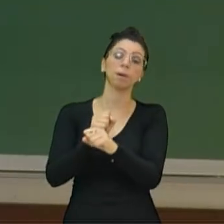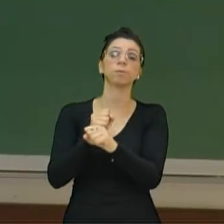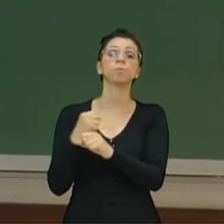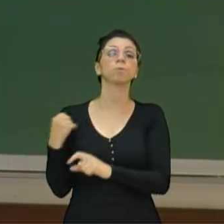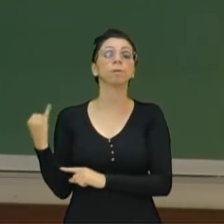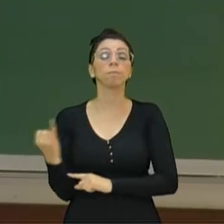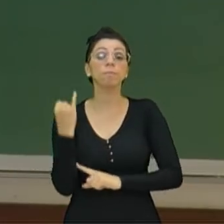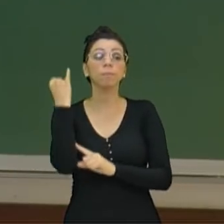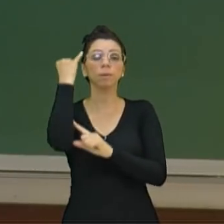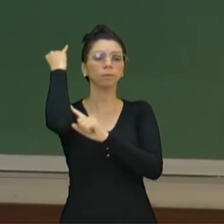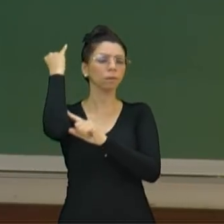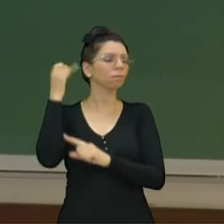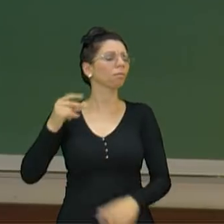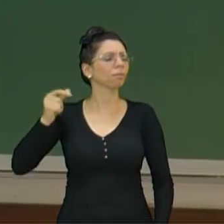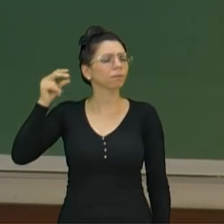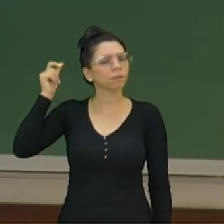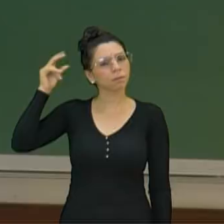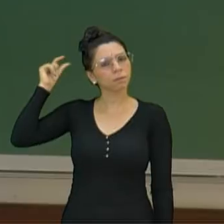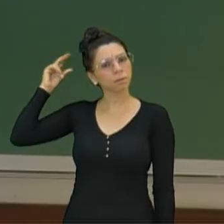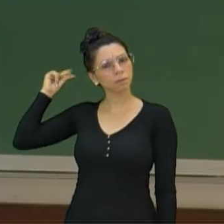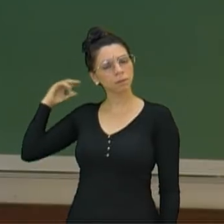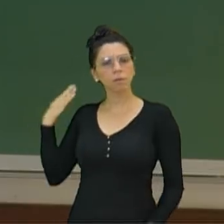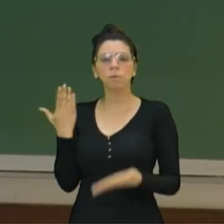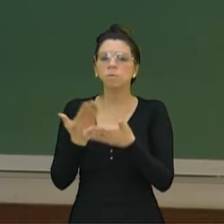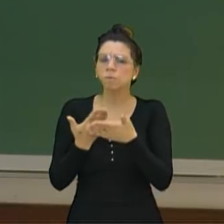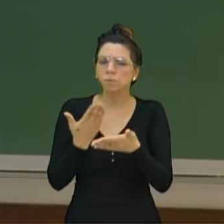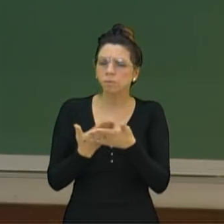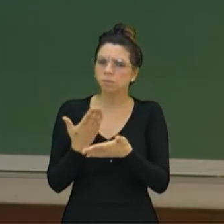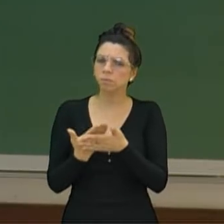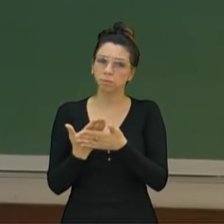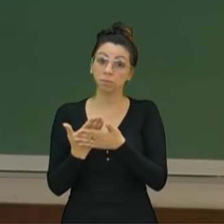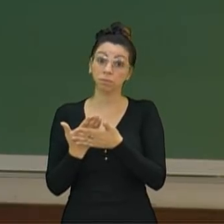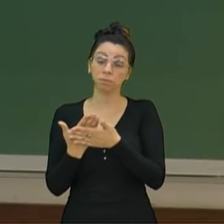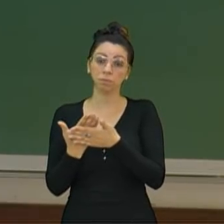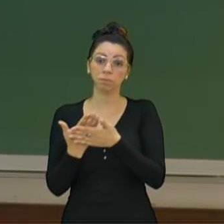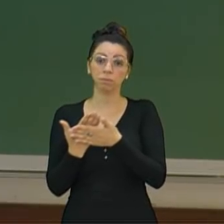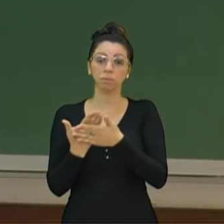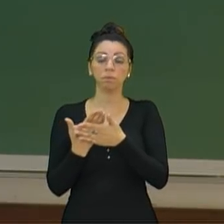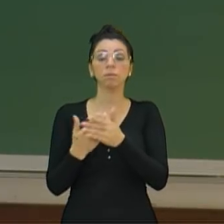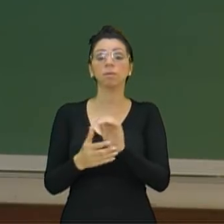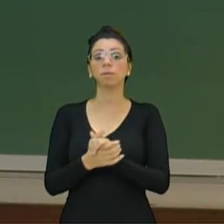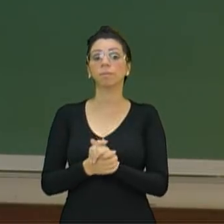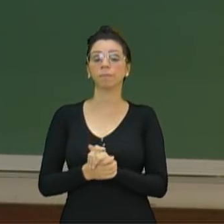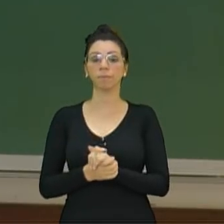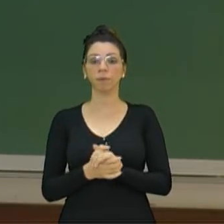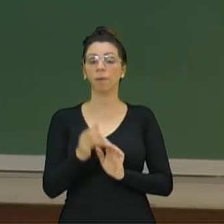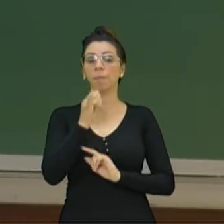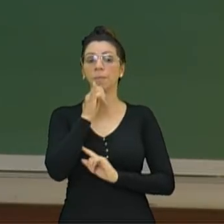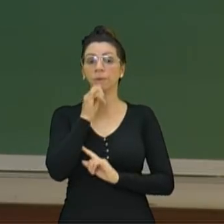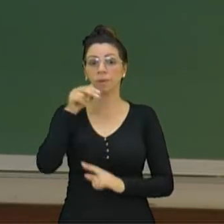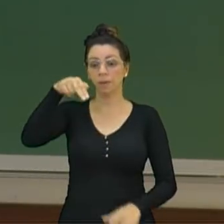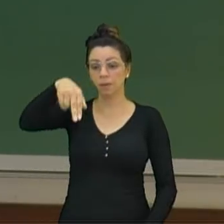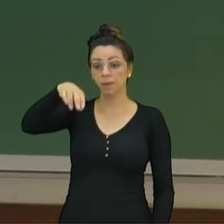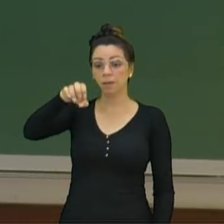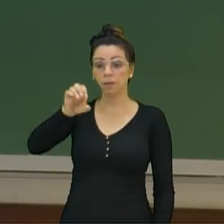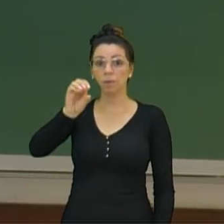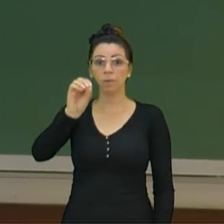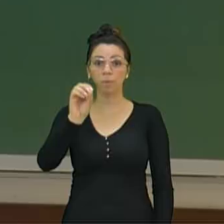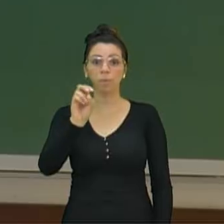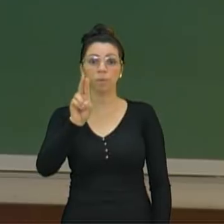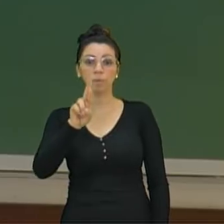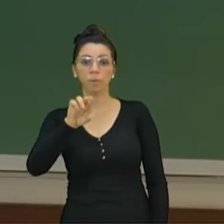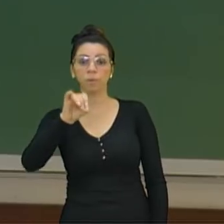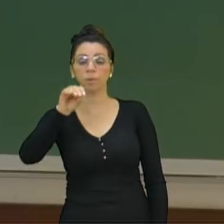importante. Porque faz tempo que eu estudei com vocês, trabalhei com vocês, neurônio. Eu já até esqueci. Você esqueceu?